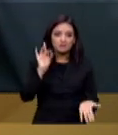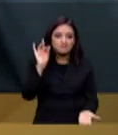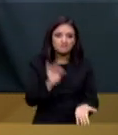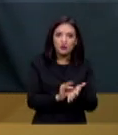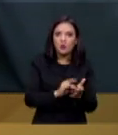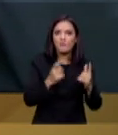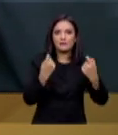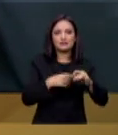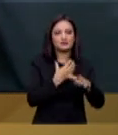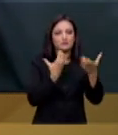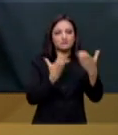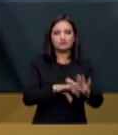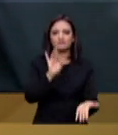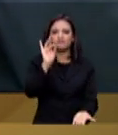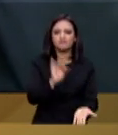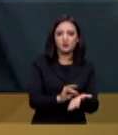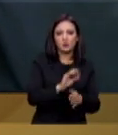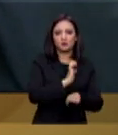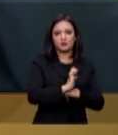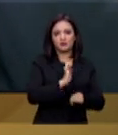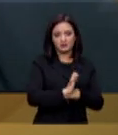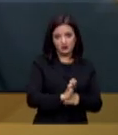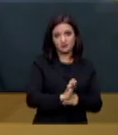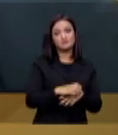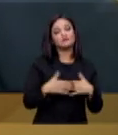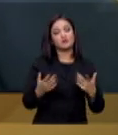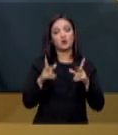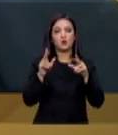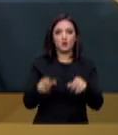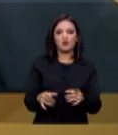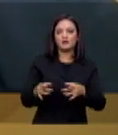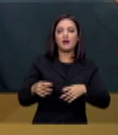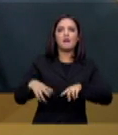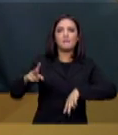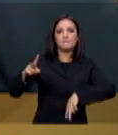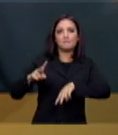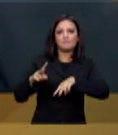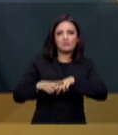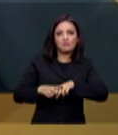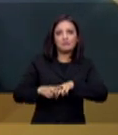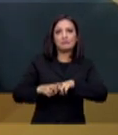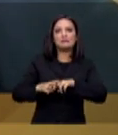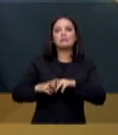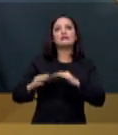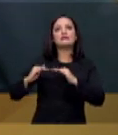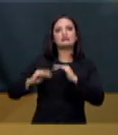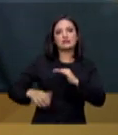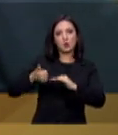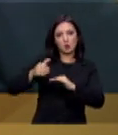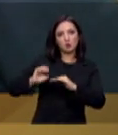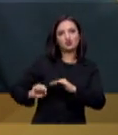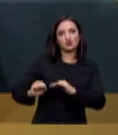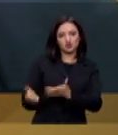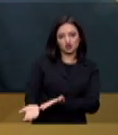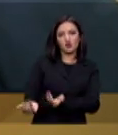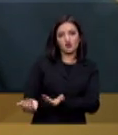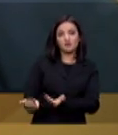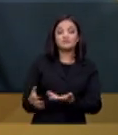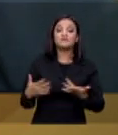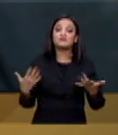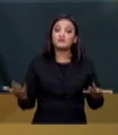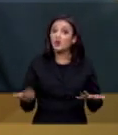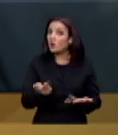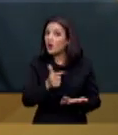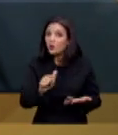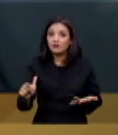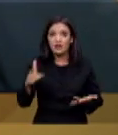no caso, o funcionamento do sistema socioeducativo. E essa opção por não haver um quadro